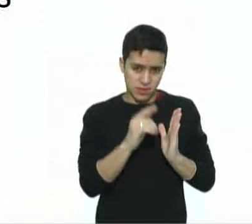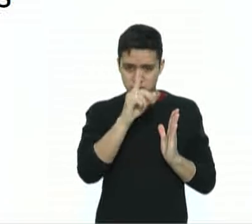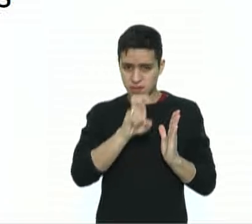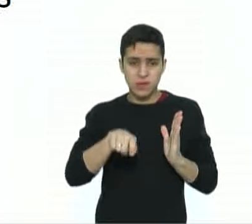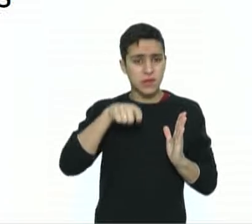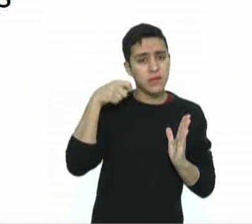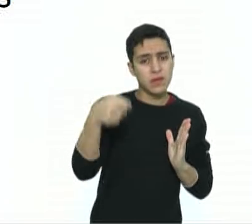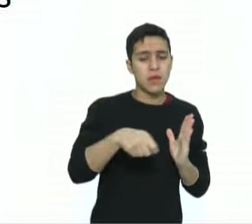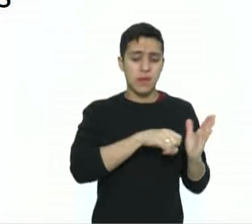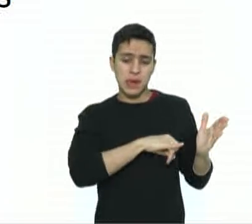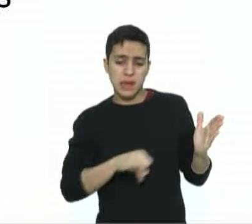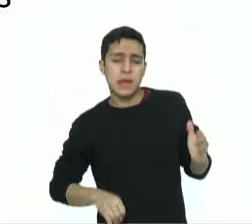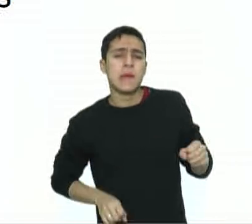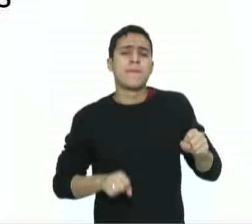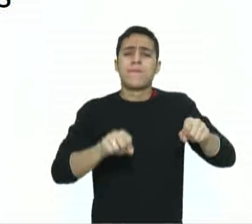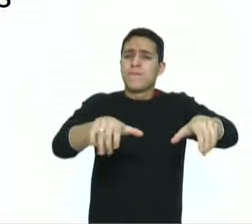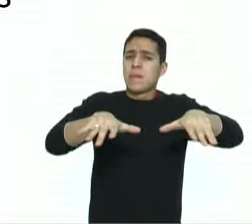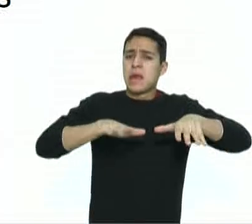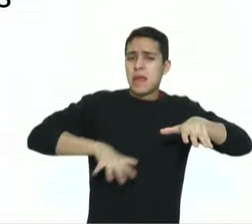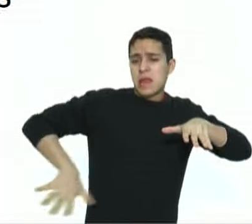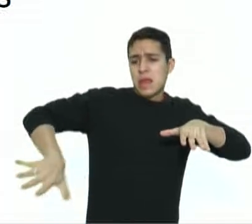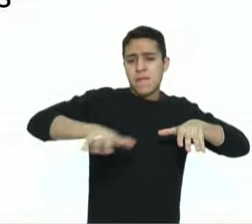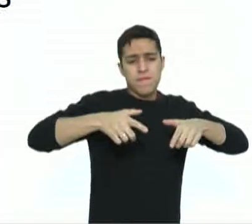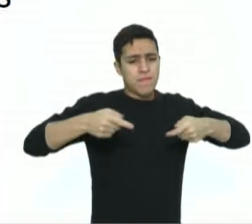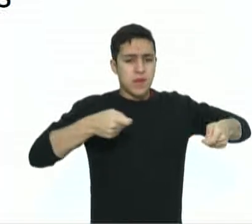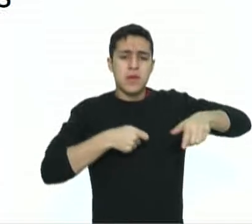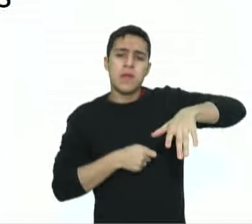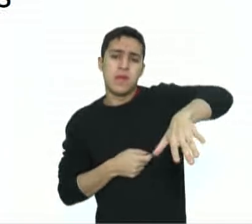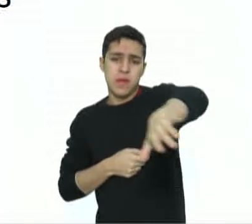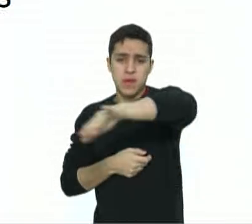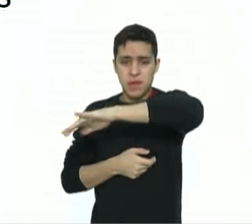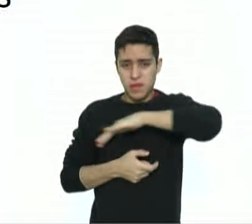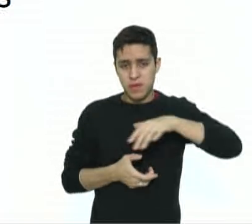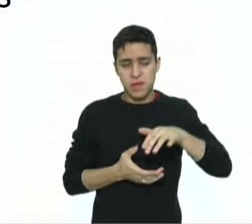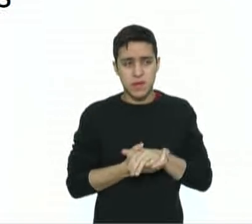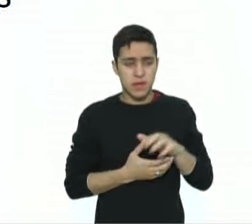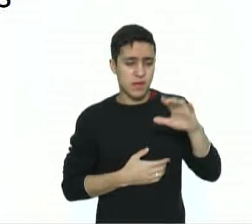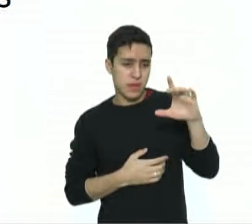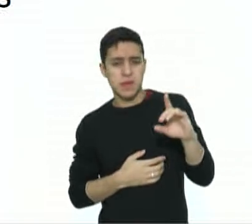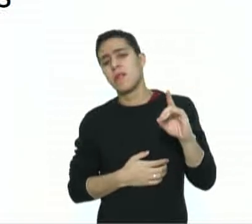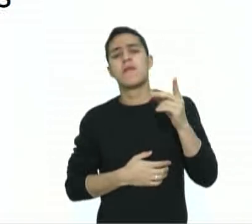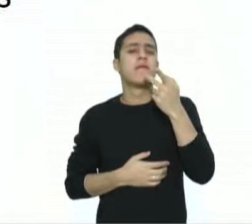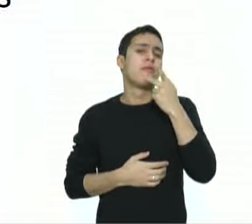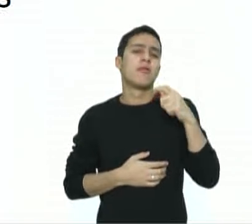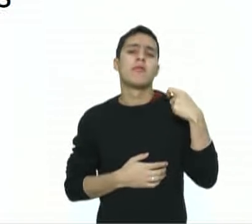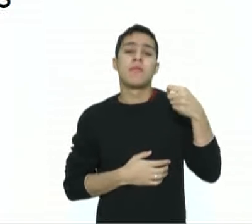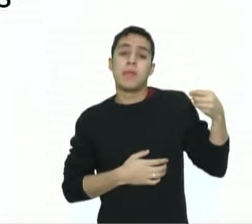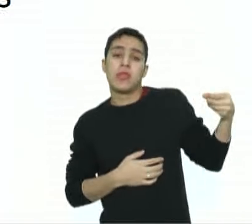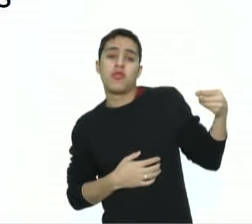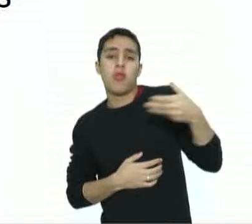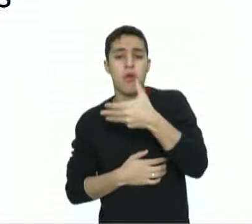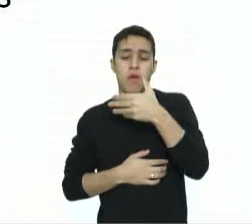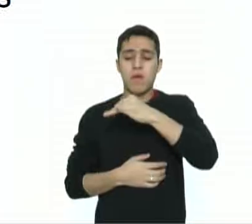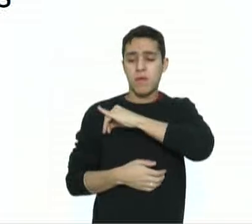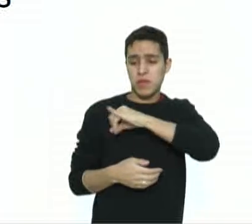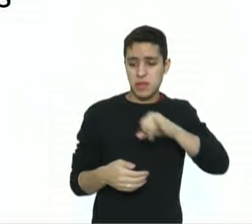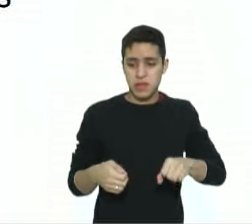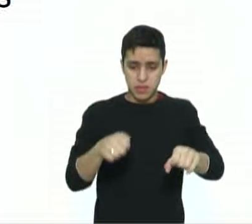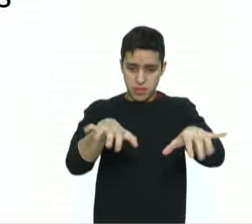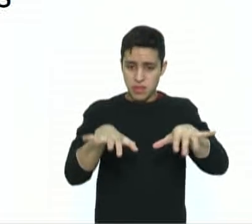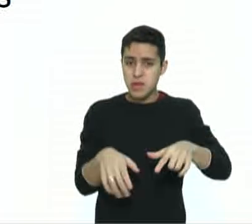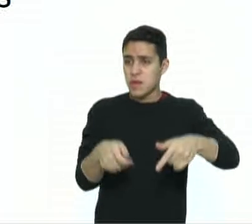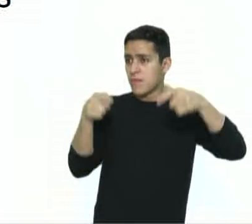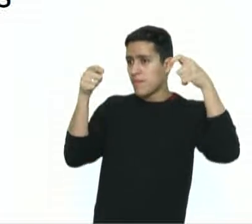imperialismo dominando completamente um espaço e outro. E na letra D, fala em neoimperialismo, que é o novo imperialismo imposto